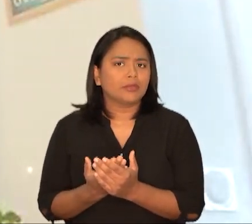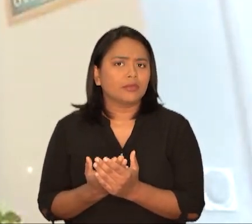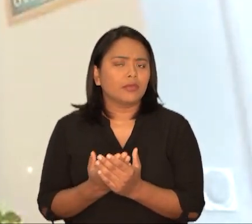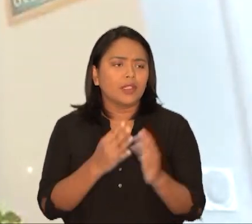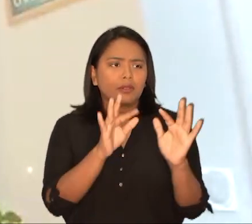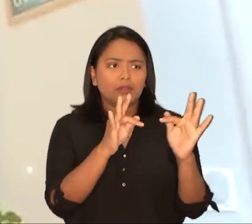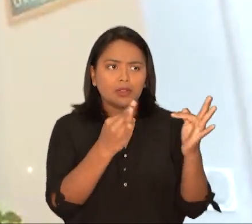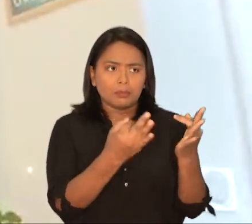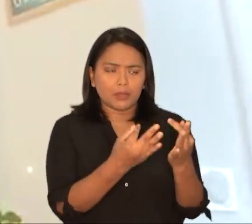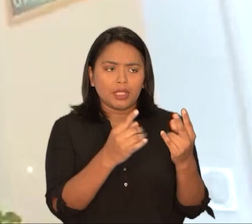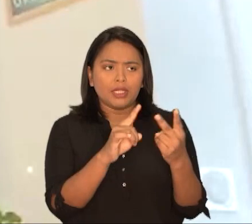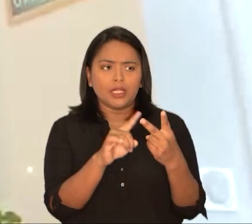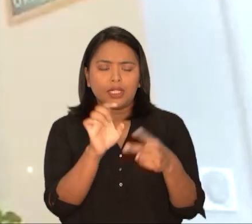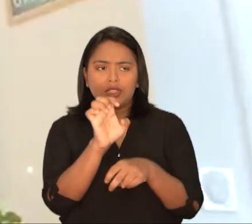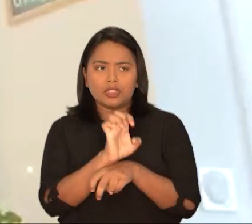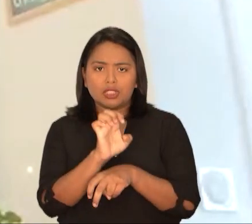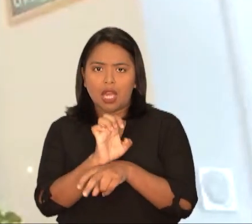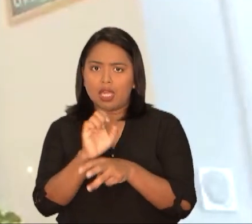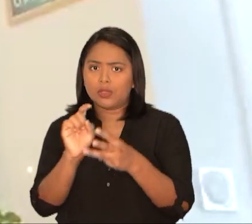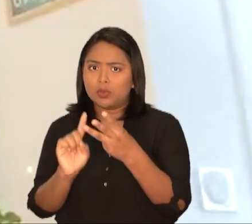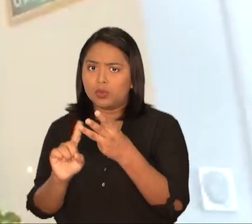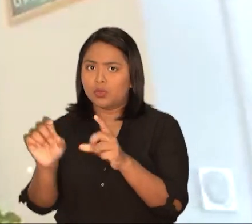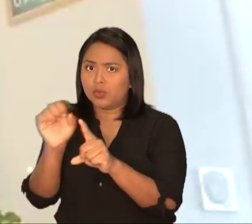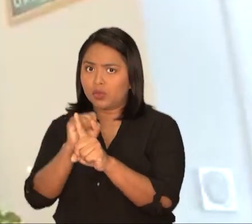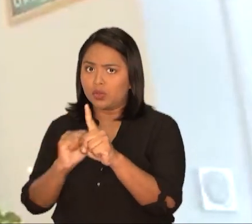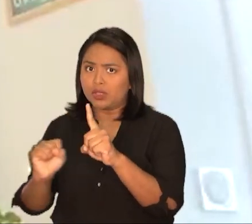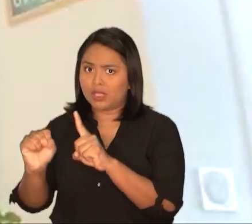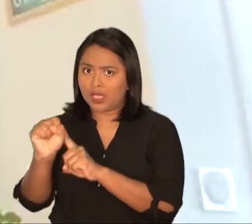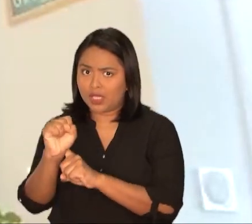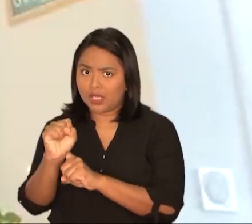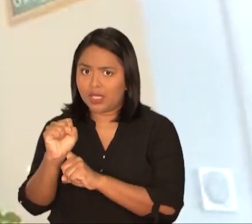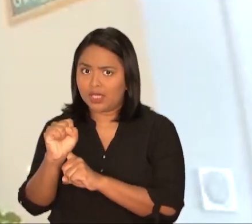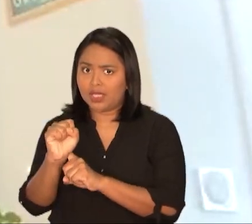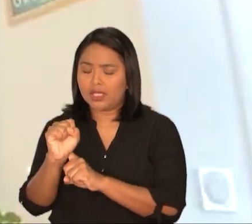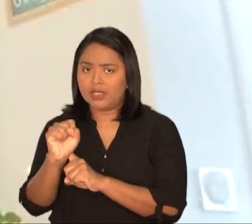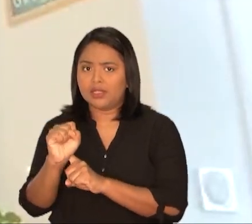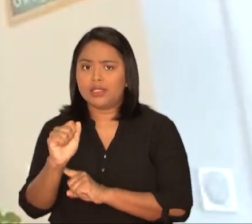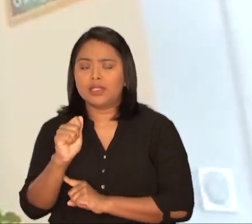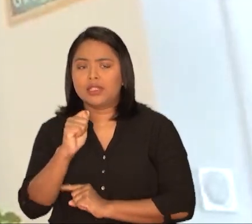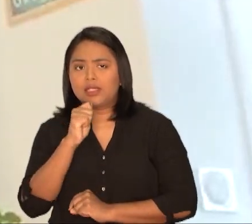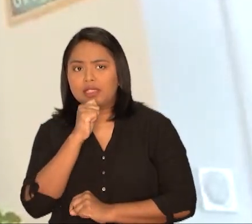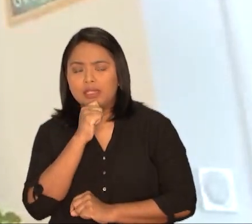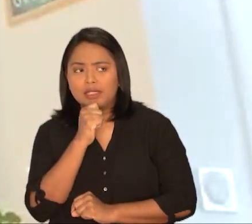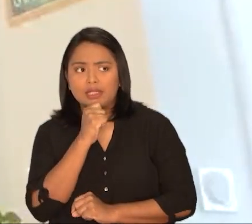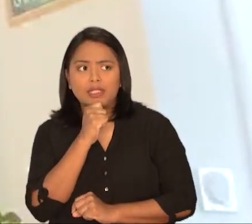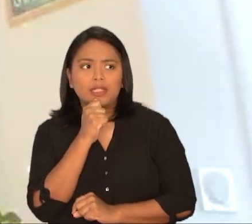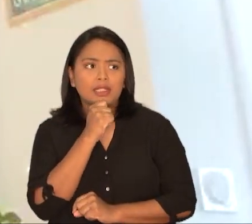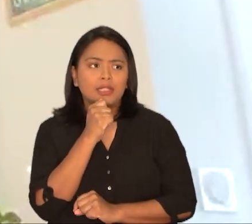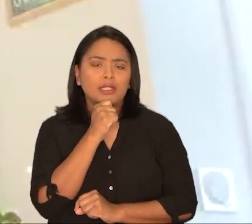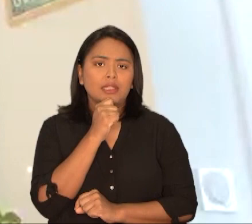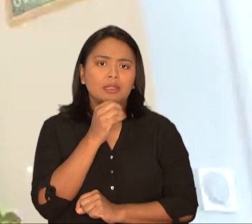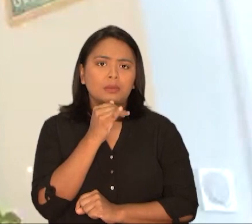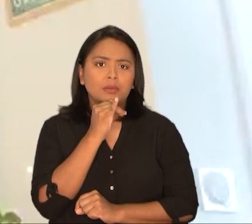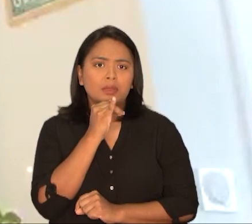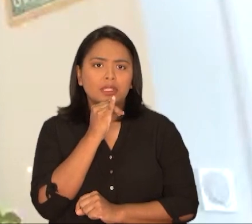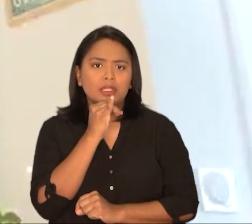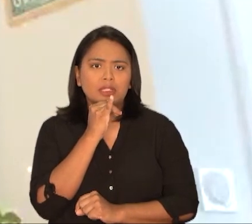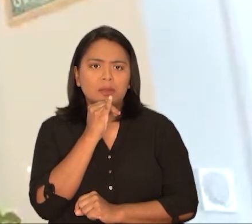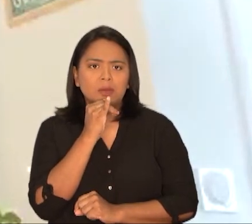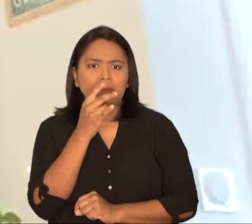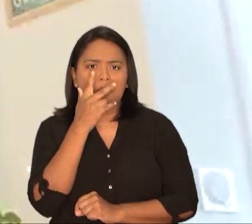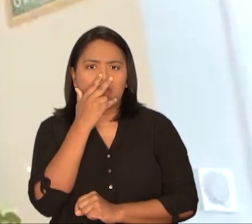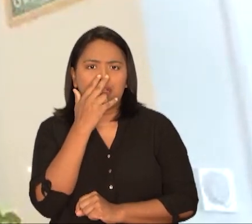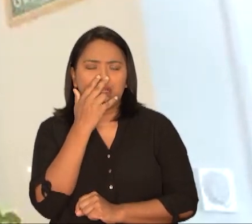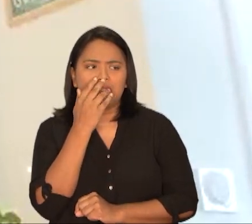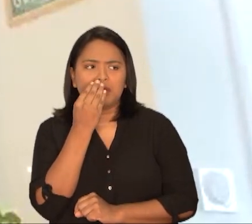família, Estado e sociedade ainda negligencia a condição das mães com crianças